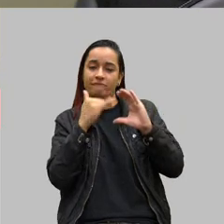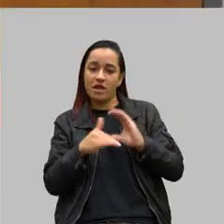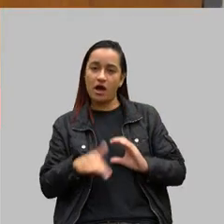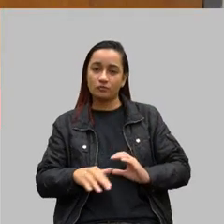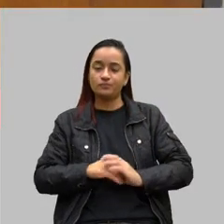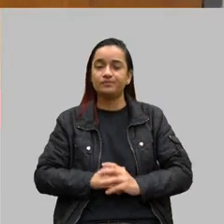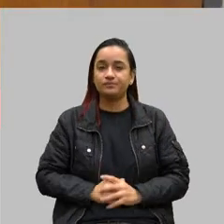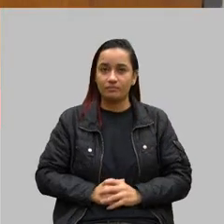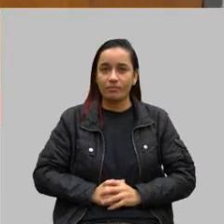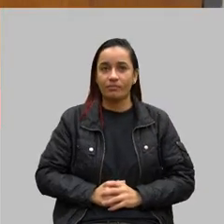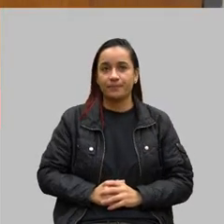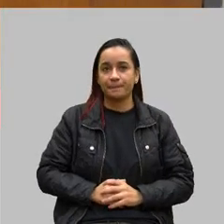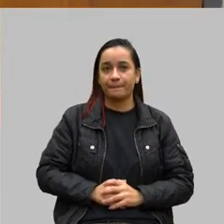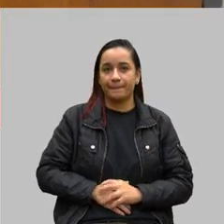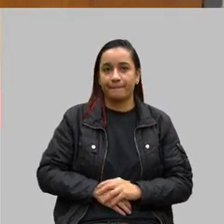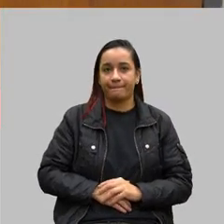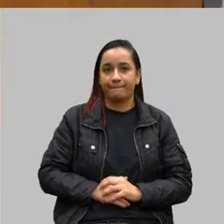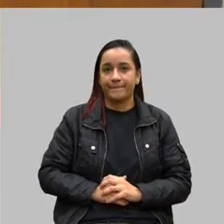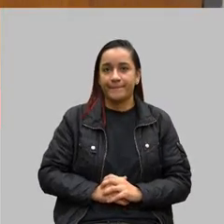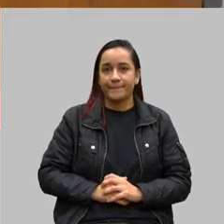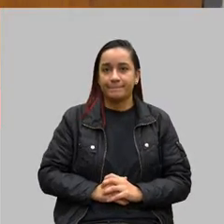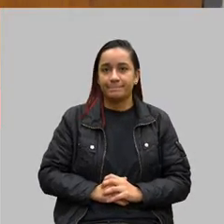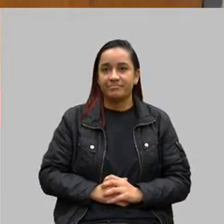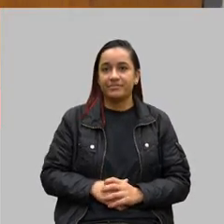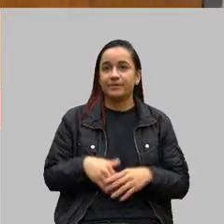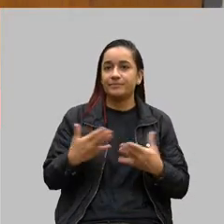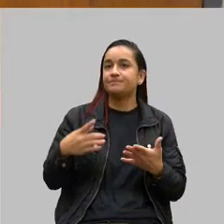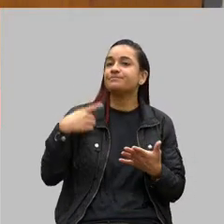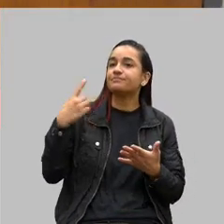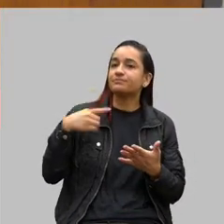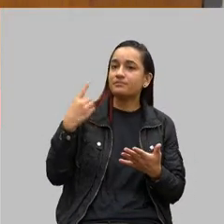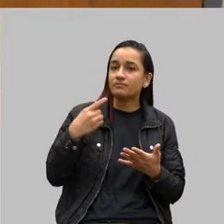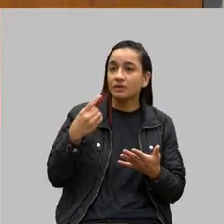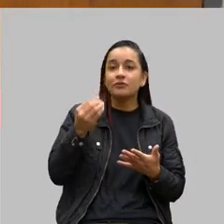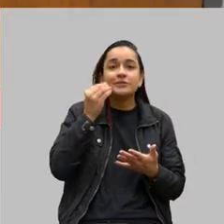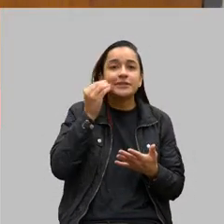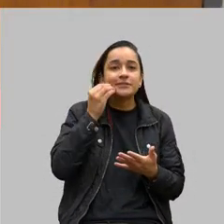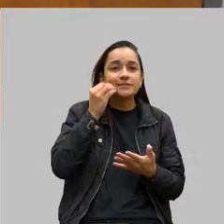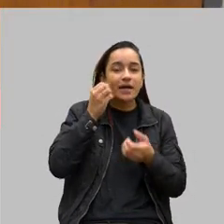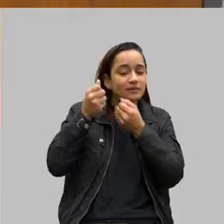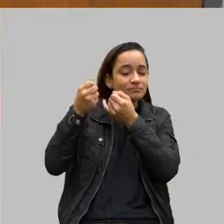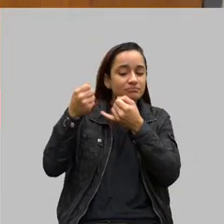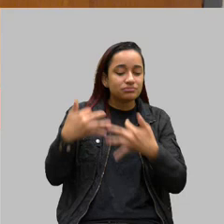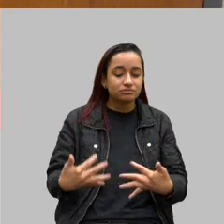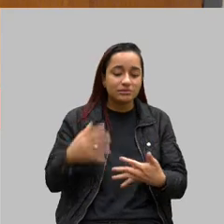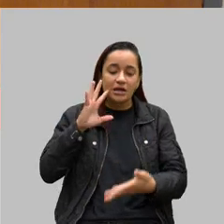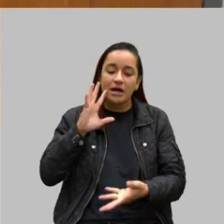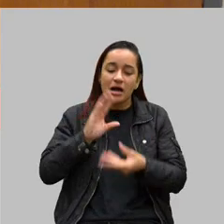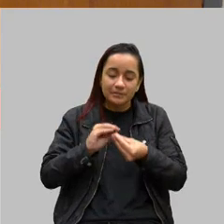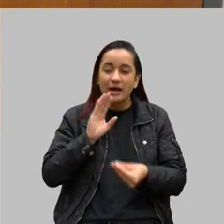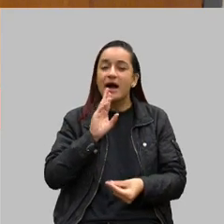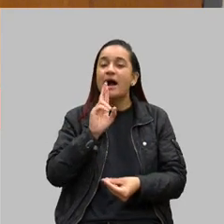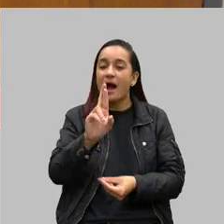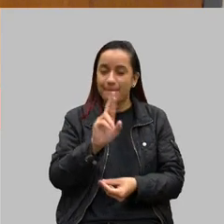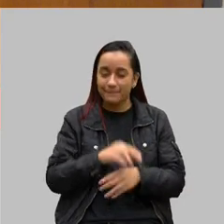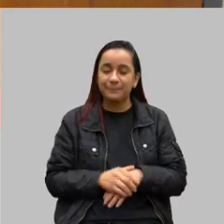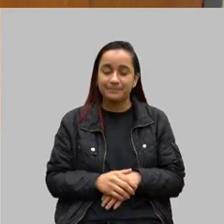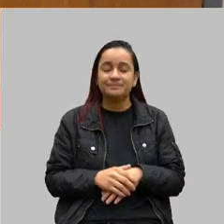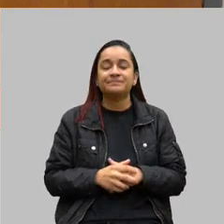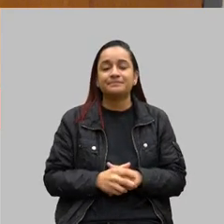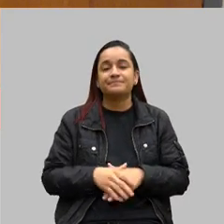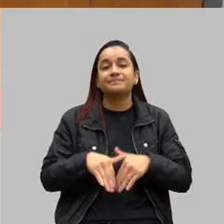enviaram vamos lá Deputado prometo ser breve aqui na nas nas respostas Mas vamos lá